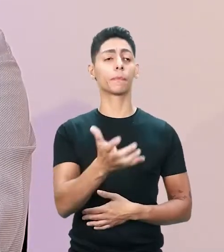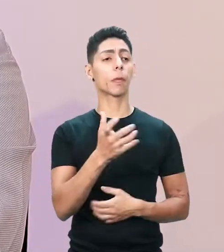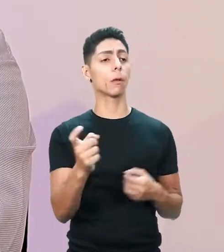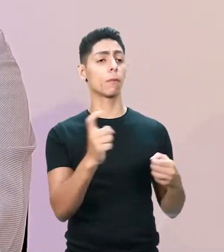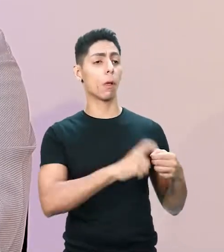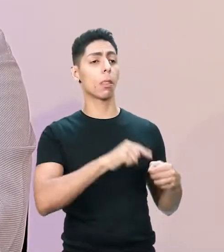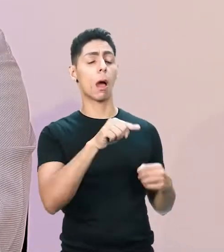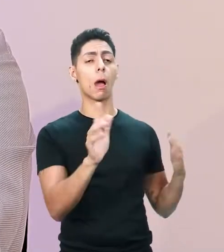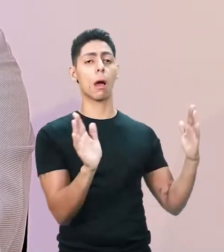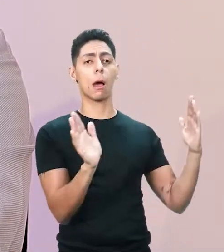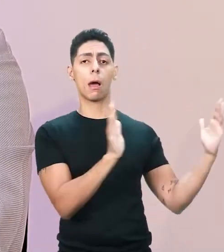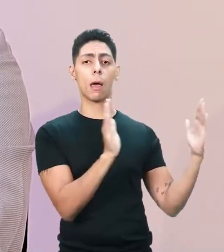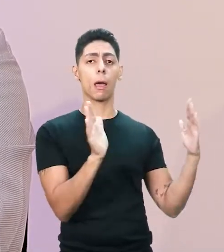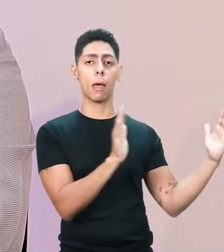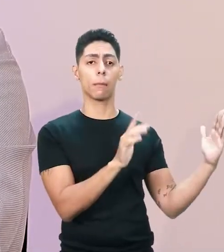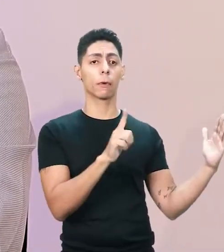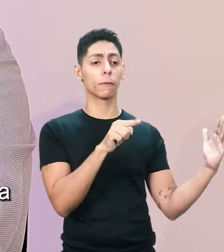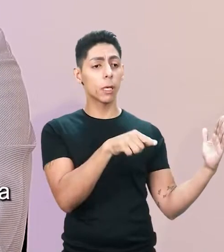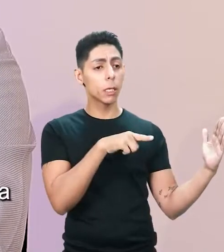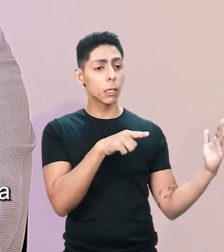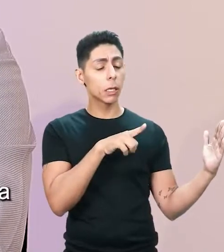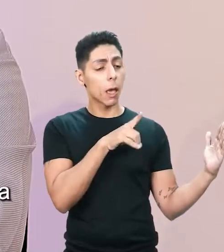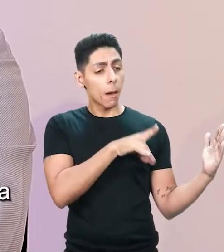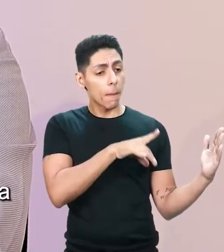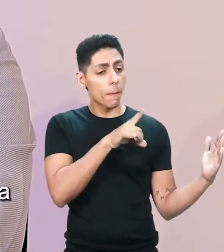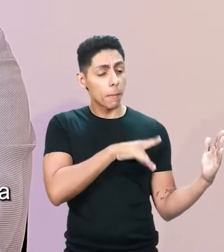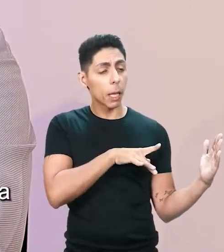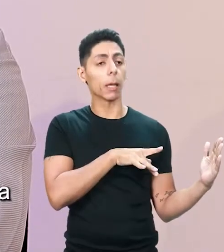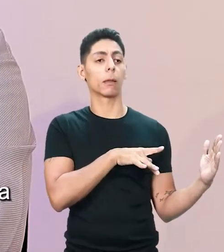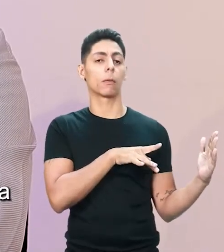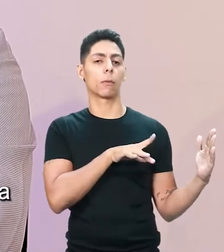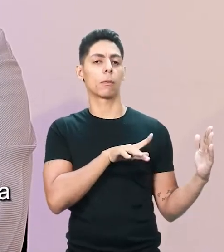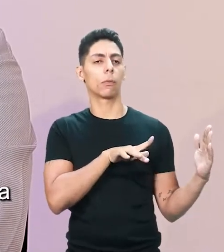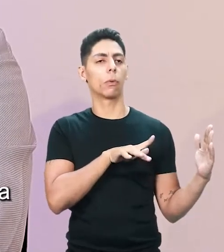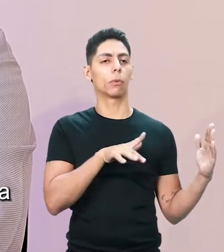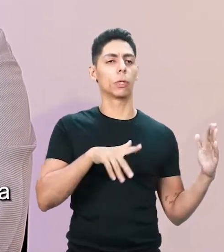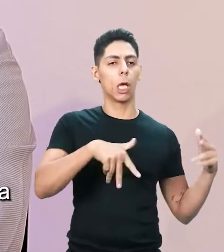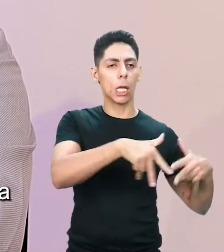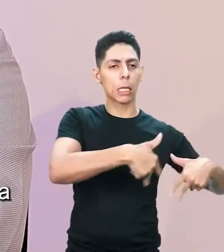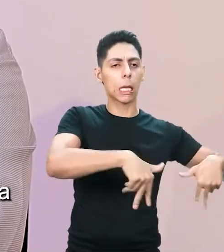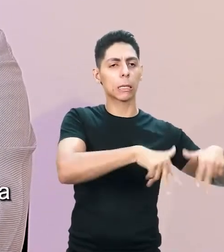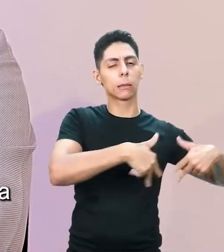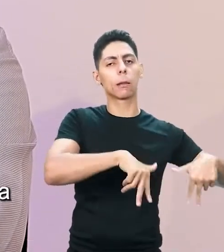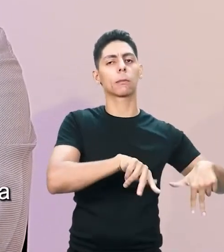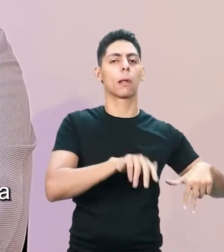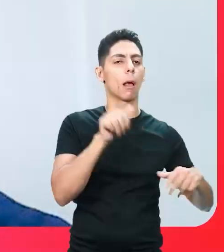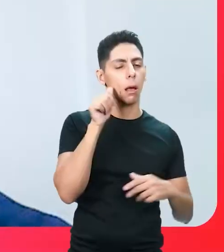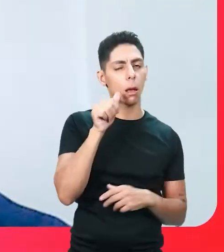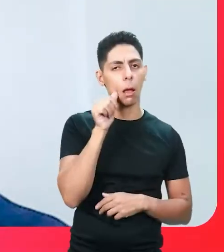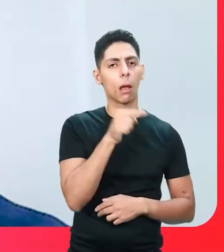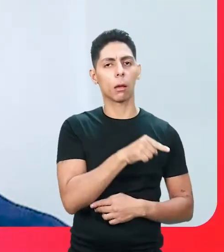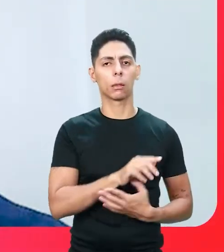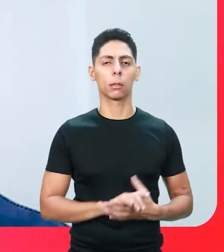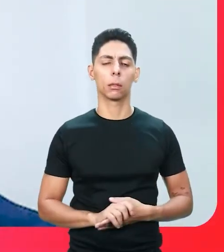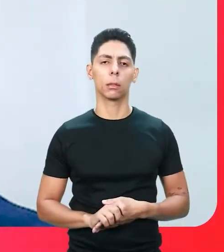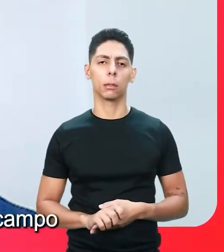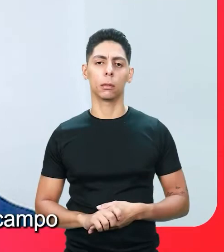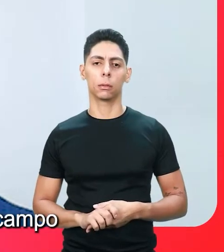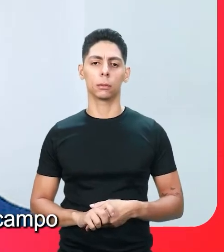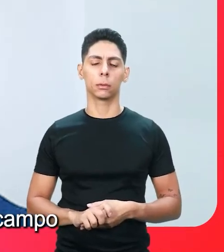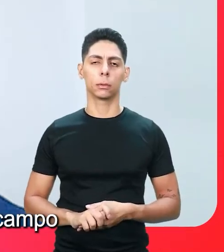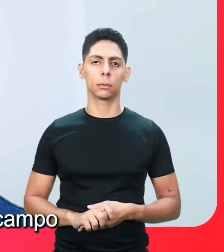voltar para a época que você tinha medo de pisar no pé da moça. Por isso você não puxava. Não, vou chegar lá. Vou chegar lá.